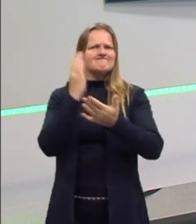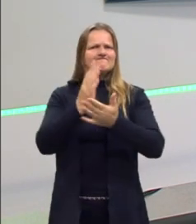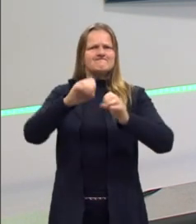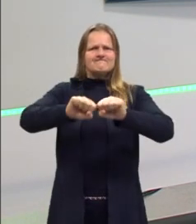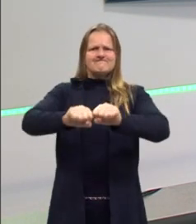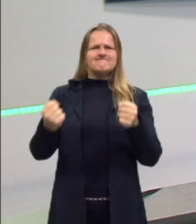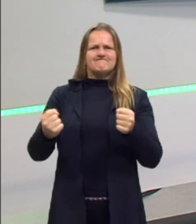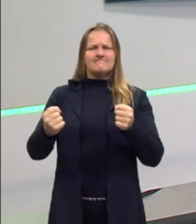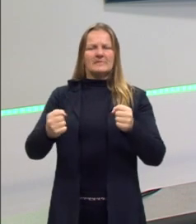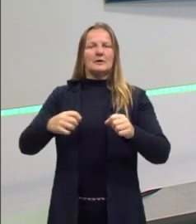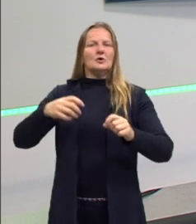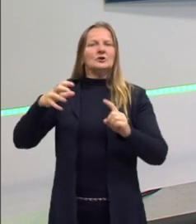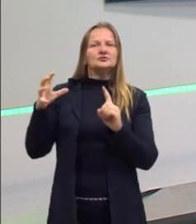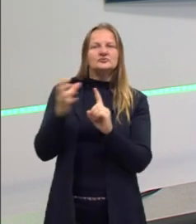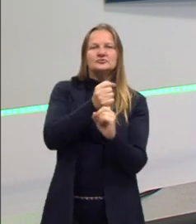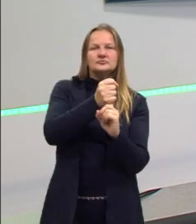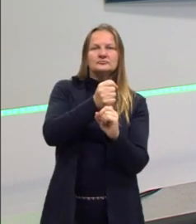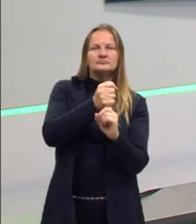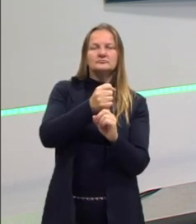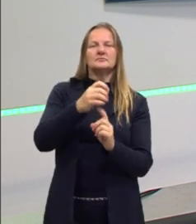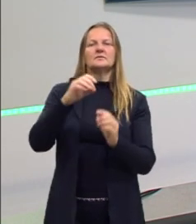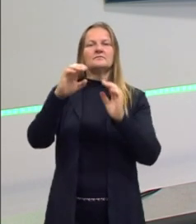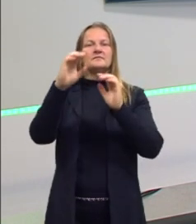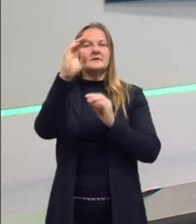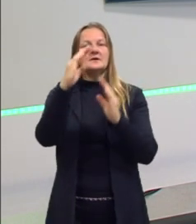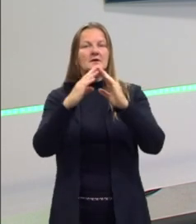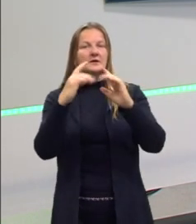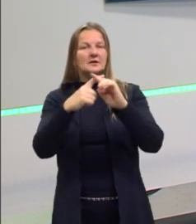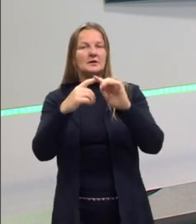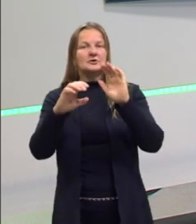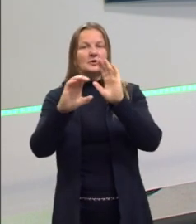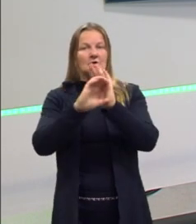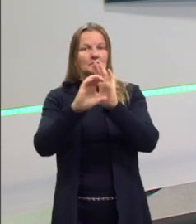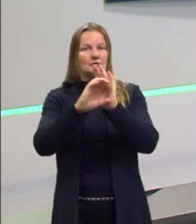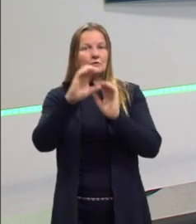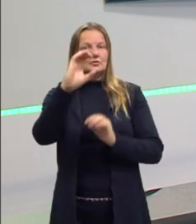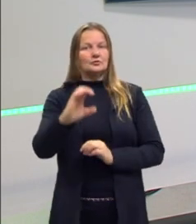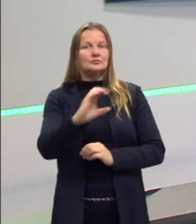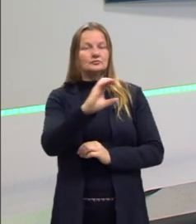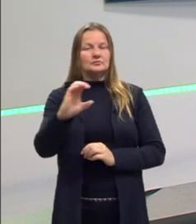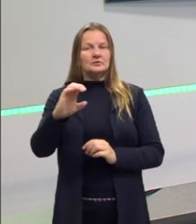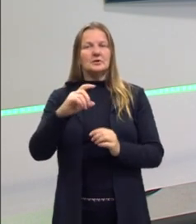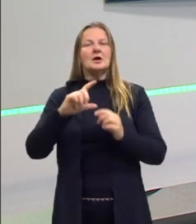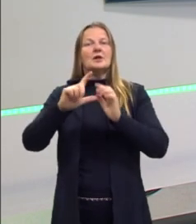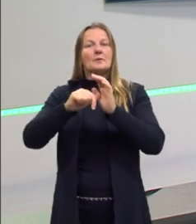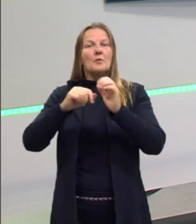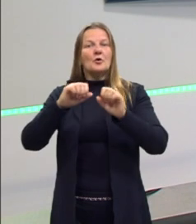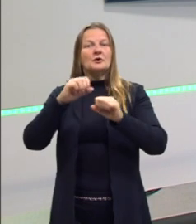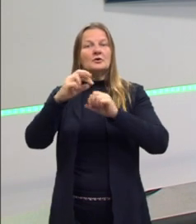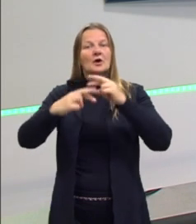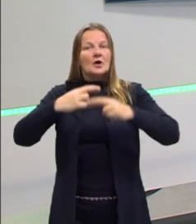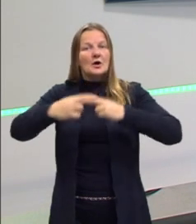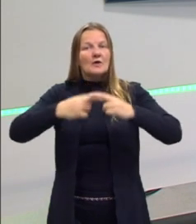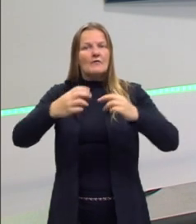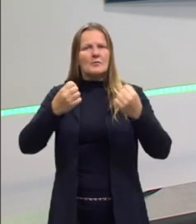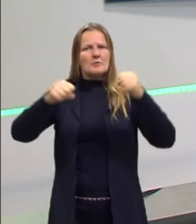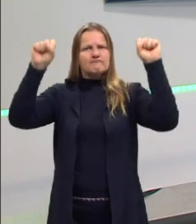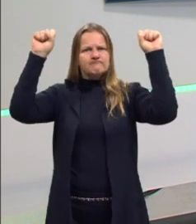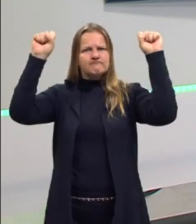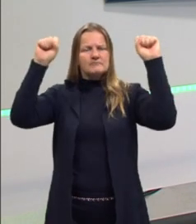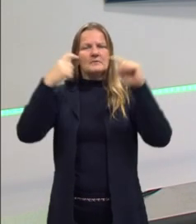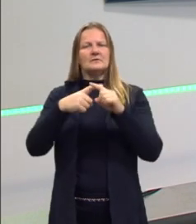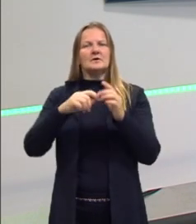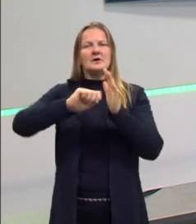estava toda dominada pela igreja católica e com a reforma protestante surgem várias outras igrejas não é como a Luterana